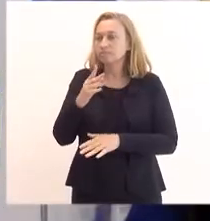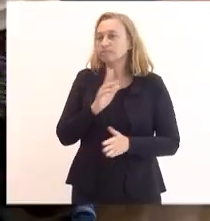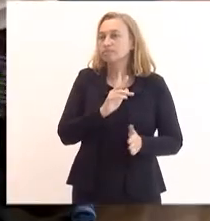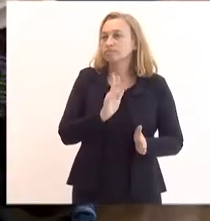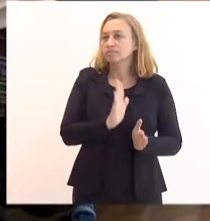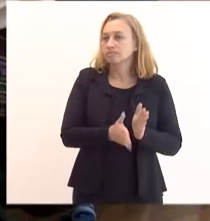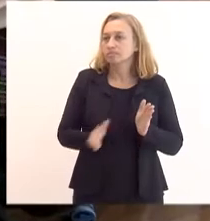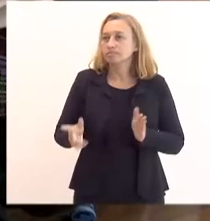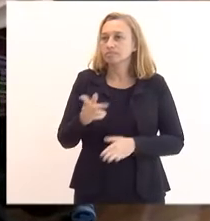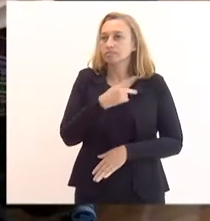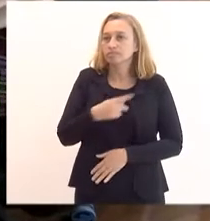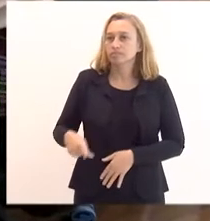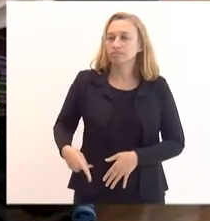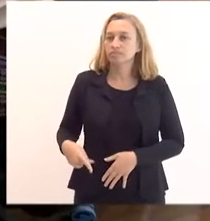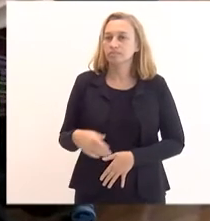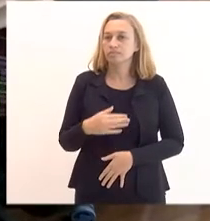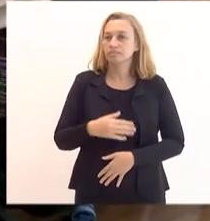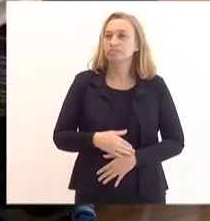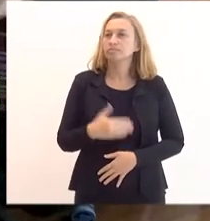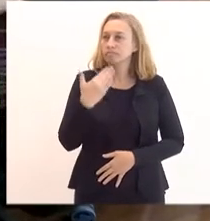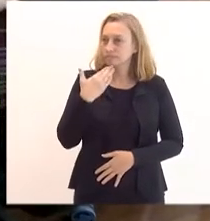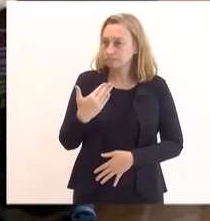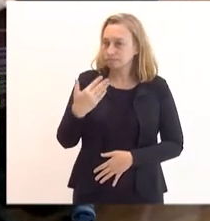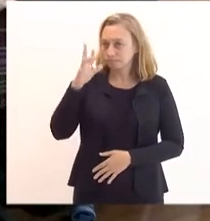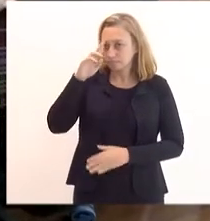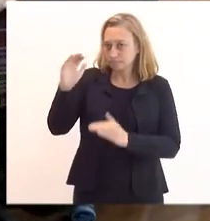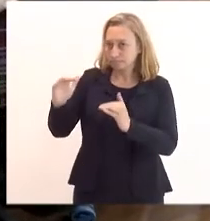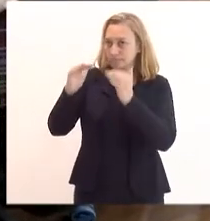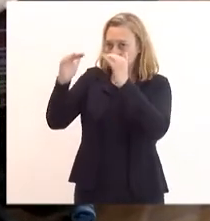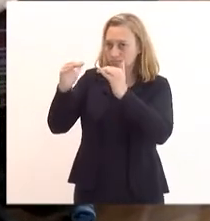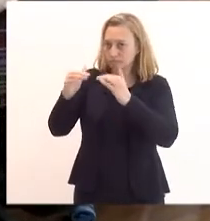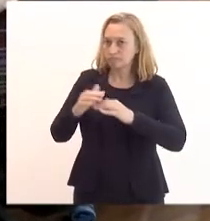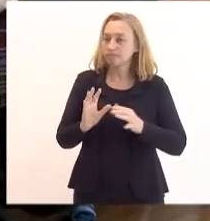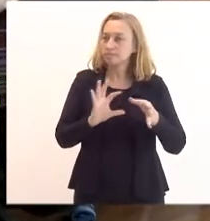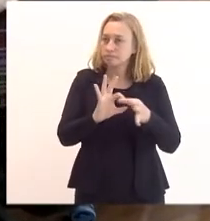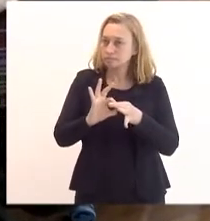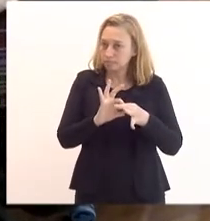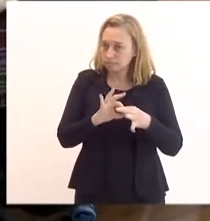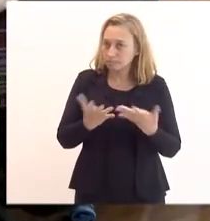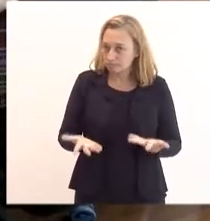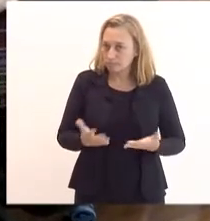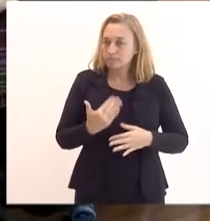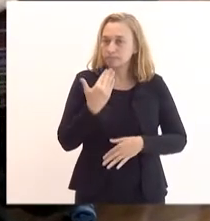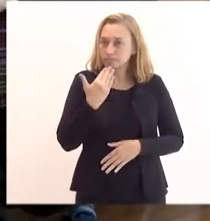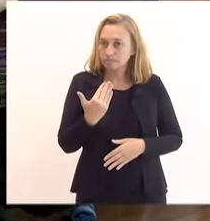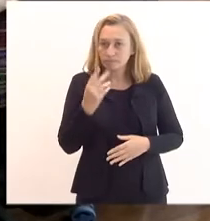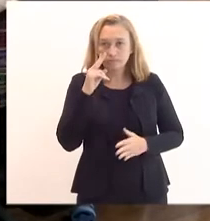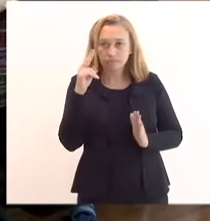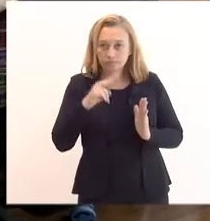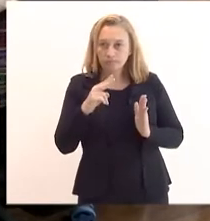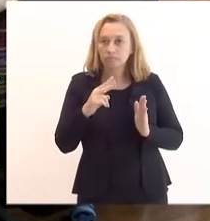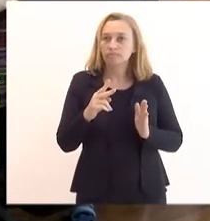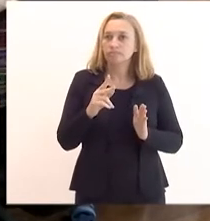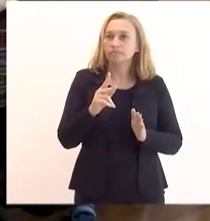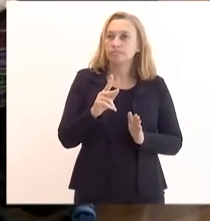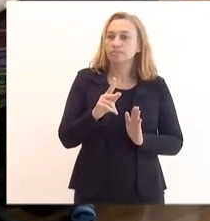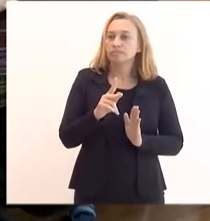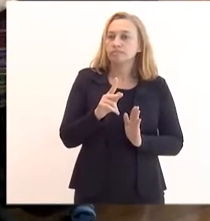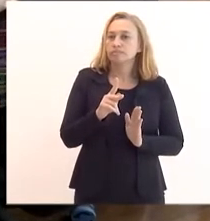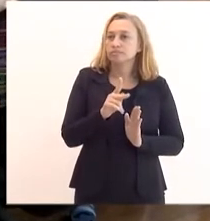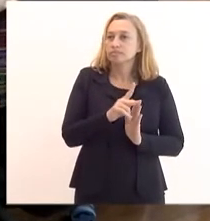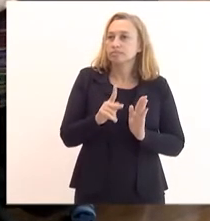Ok. Vou requerer a Vossa Excelência. A gente está num clima de harmonia. Eu poderia ter pedido vista também do projeto que eu